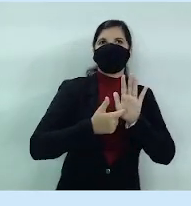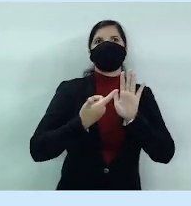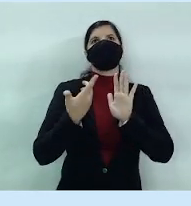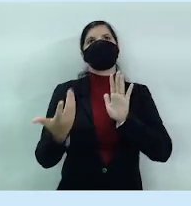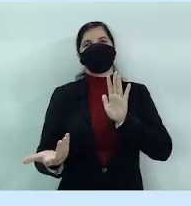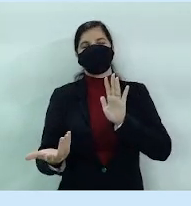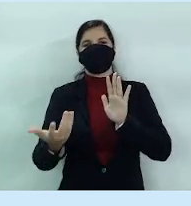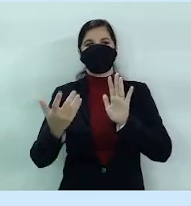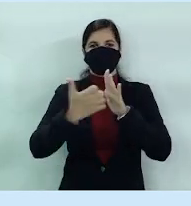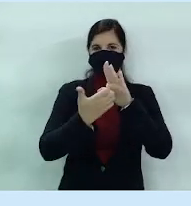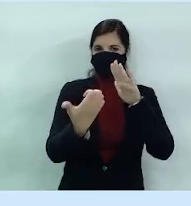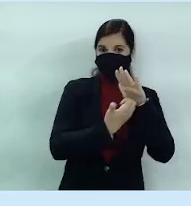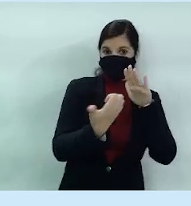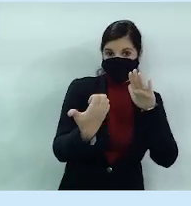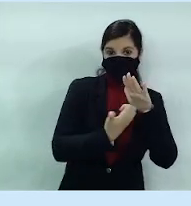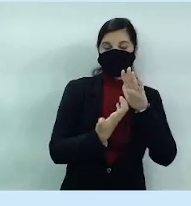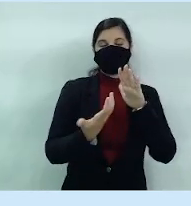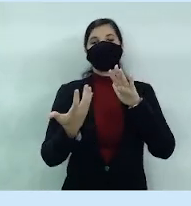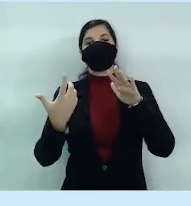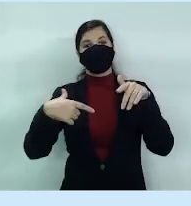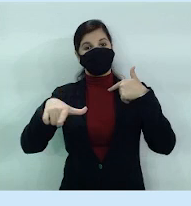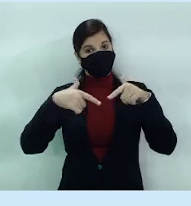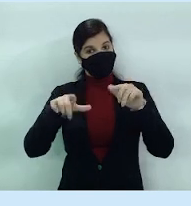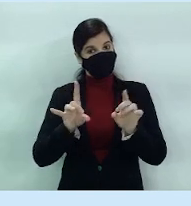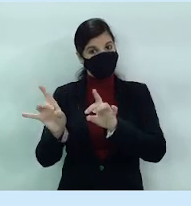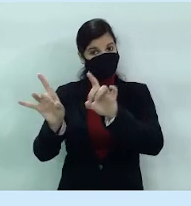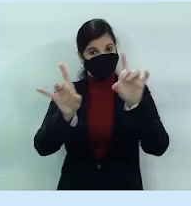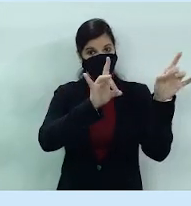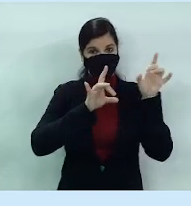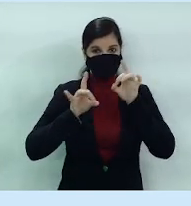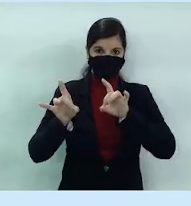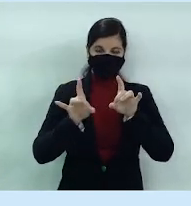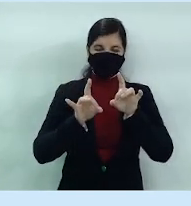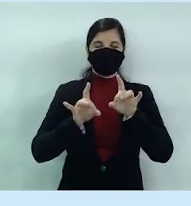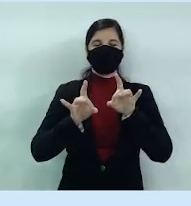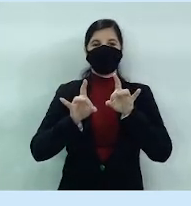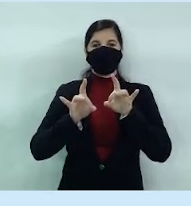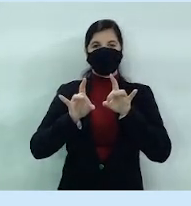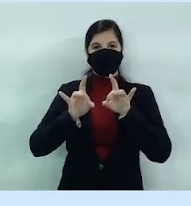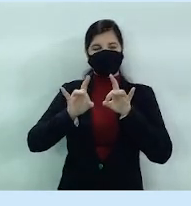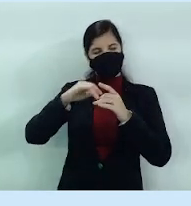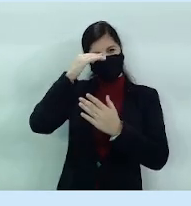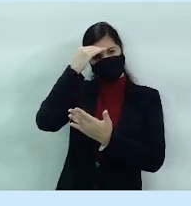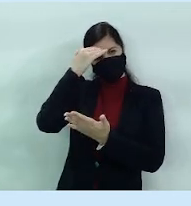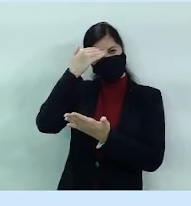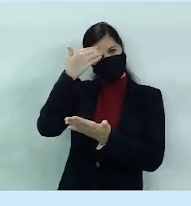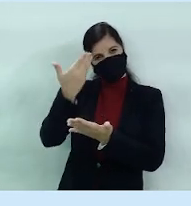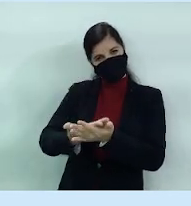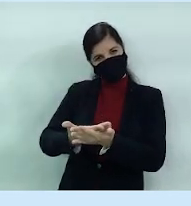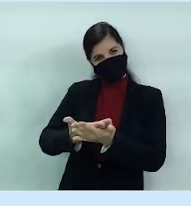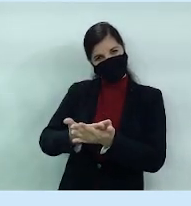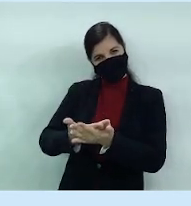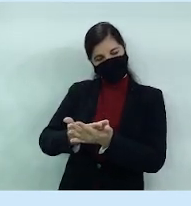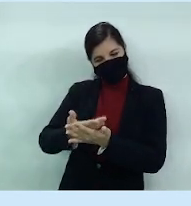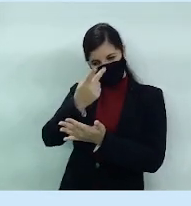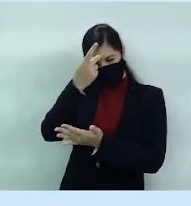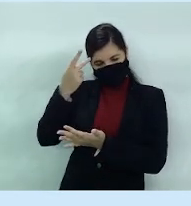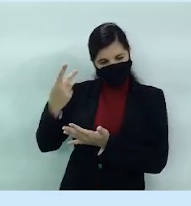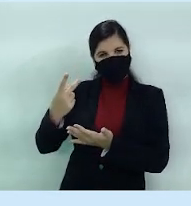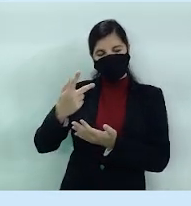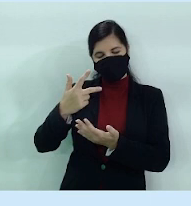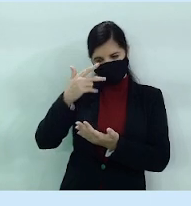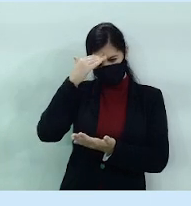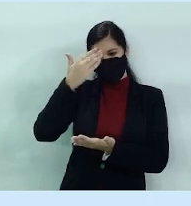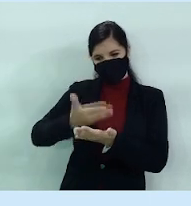existem, não é? As empresas que trabalham com vendas. Então, persuadir é você convencer o outro